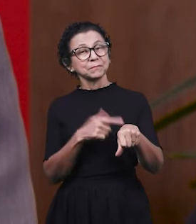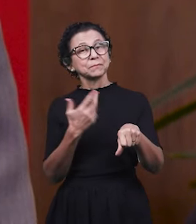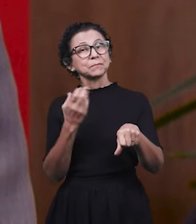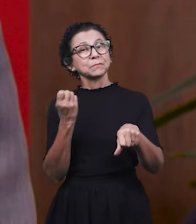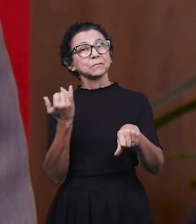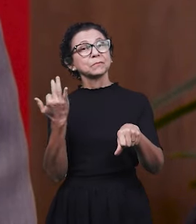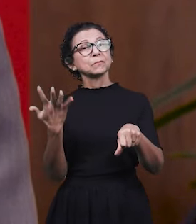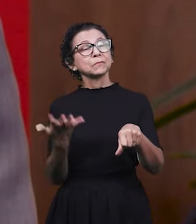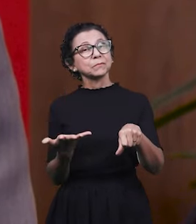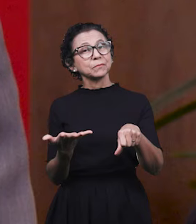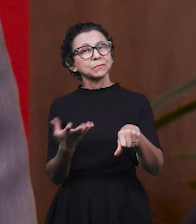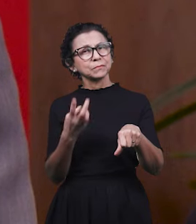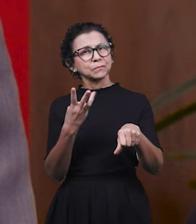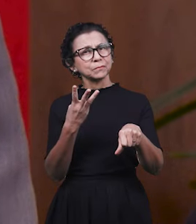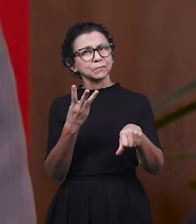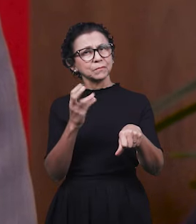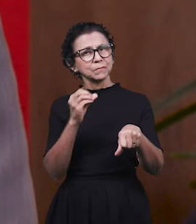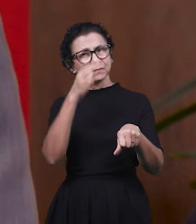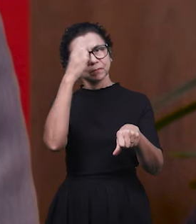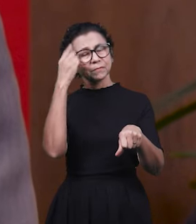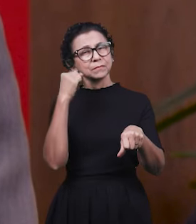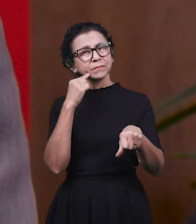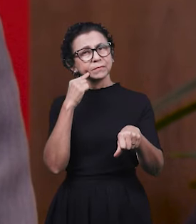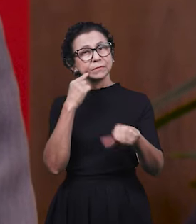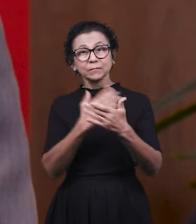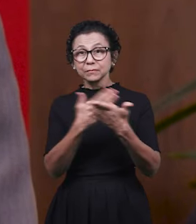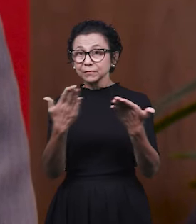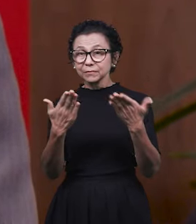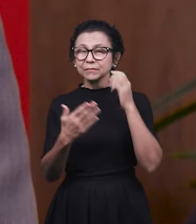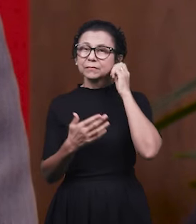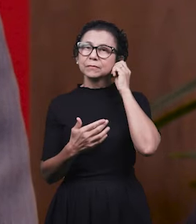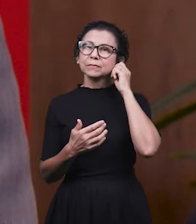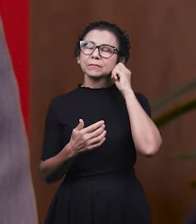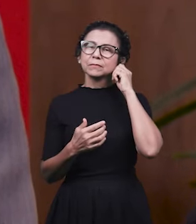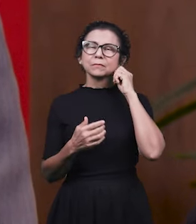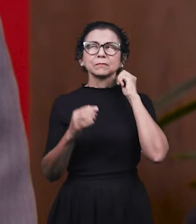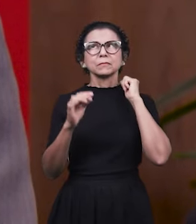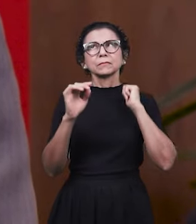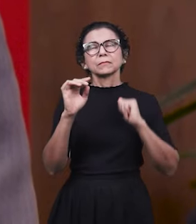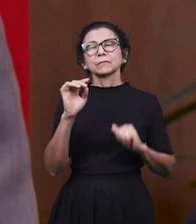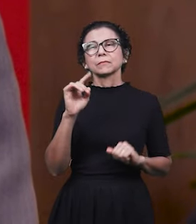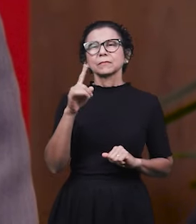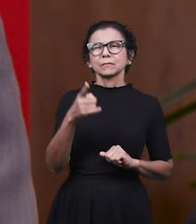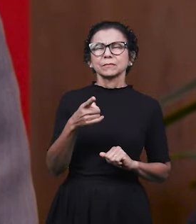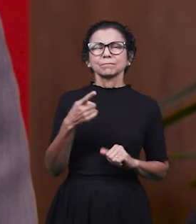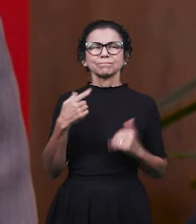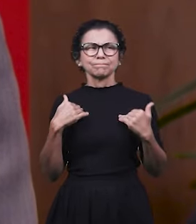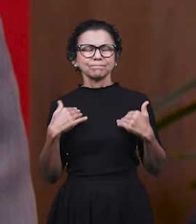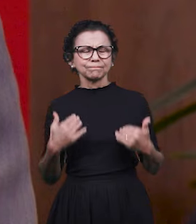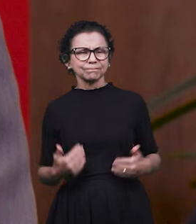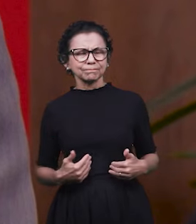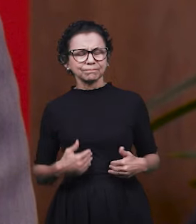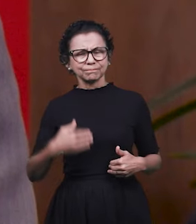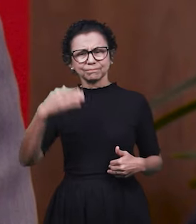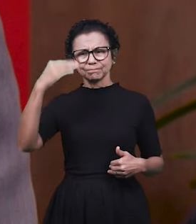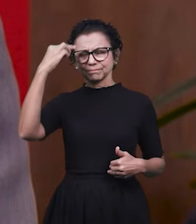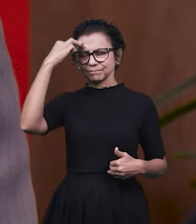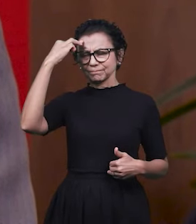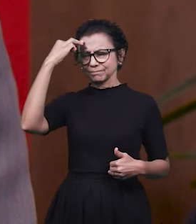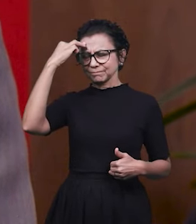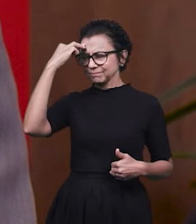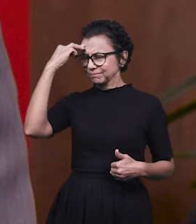princípio? 30 minutos? Comece com 30. Se daqui a pouco seu corpo se adaptou, sua mente se